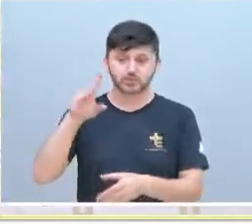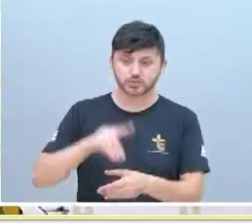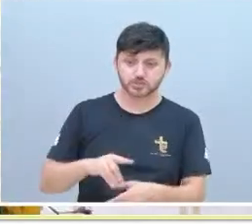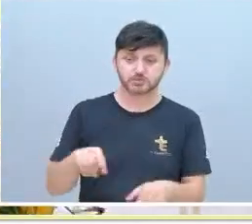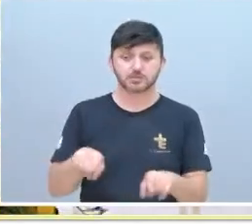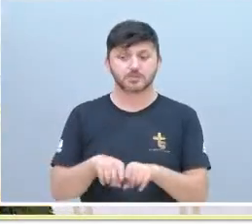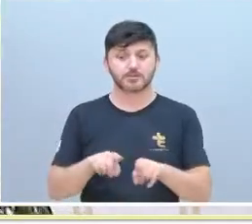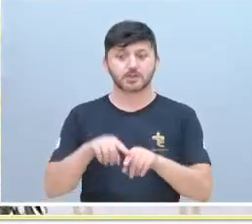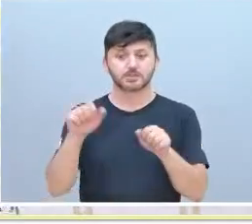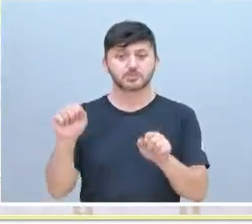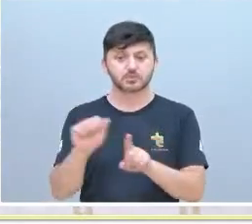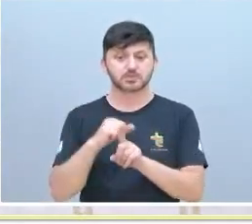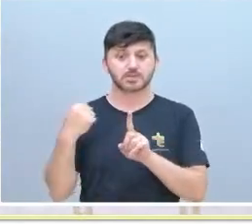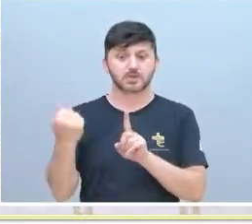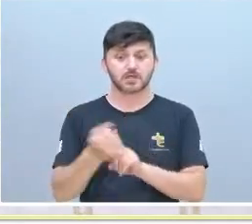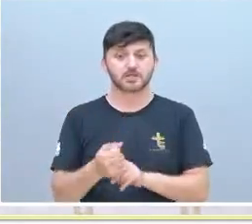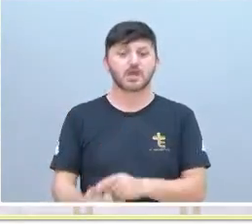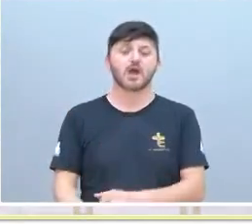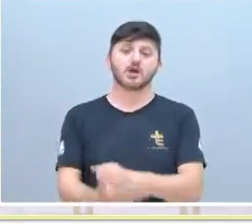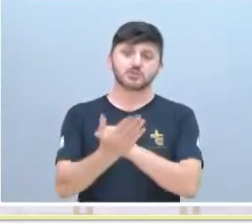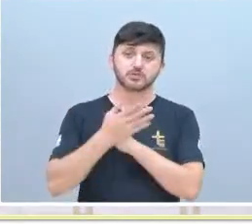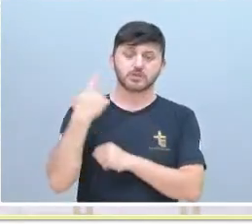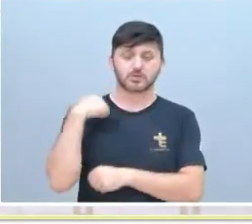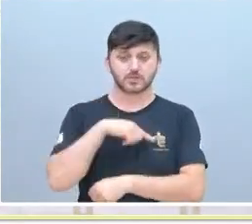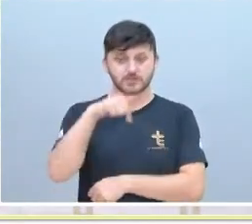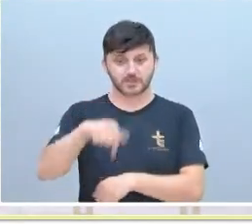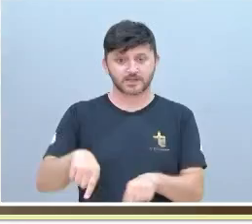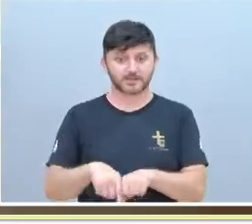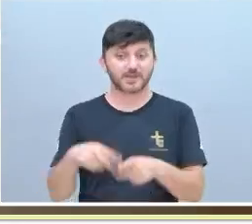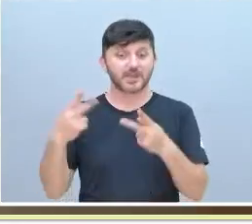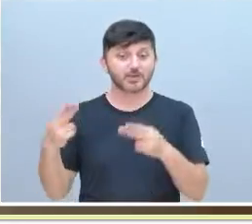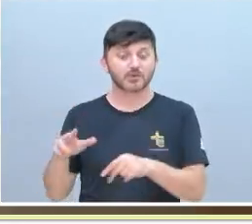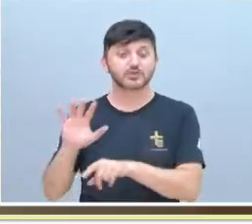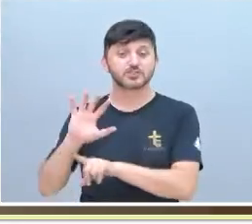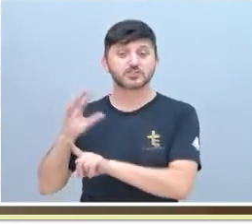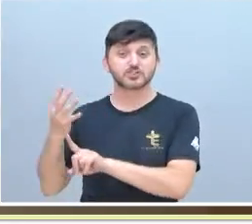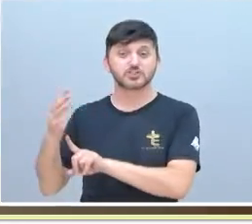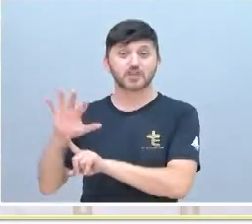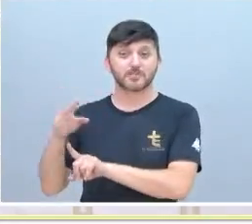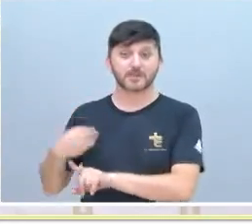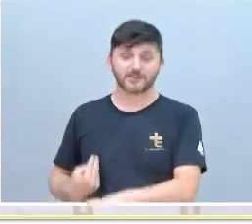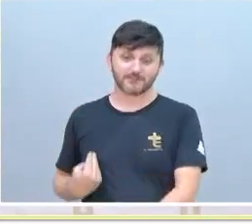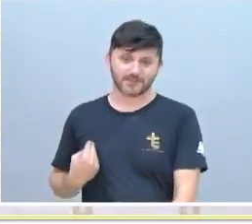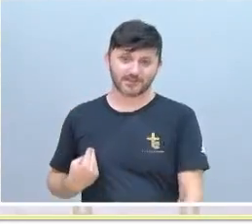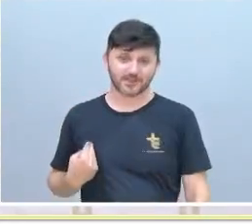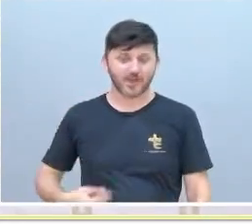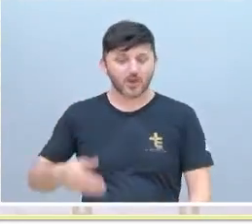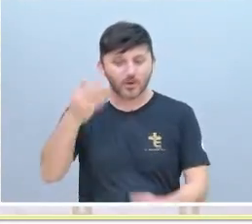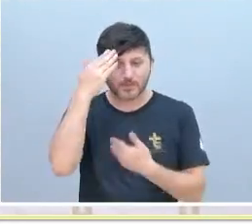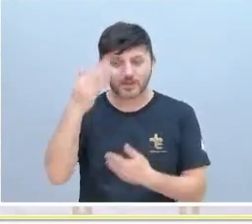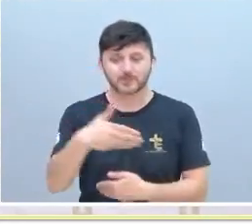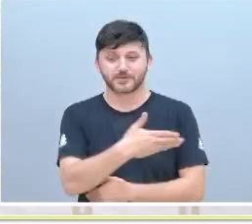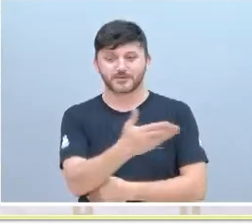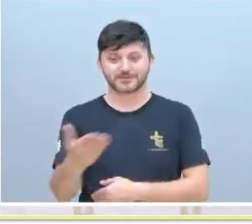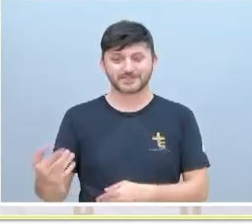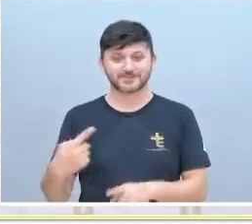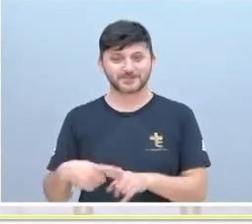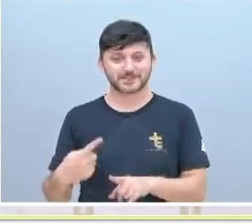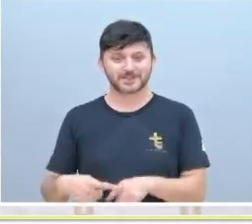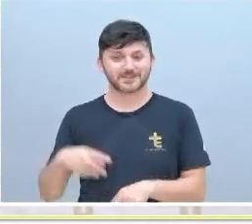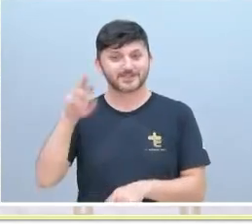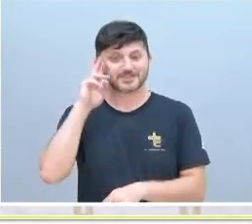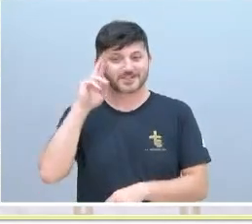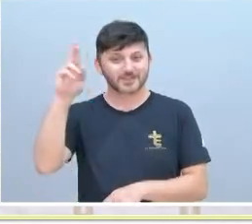na associação, colabora como associado, você está sendo um girassol na minha vida. Muito obrigado,